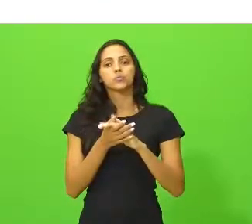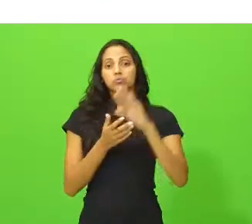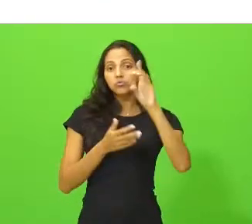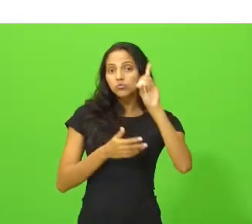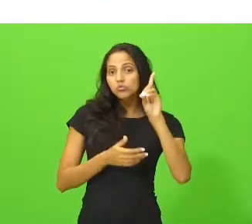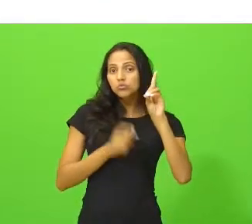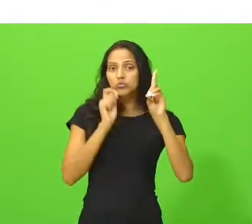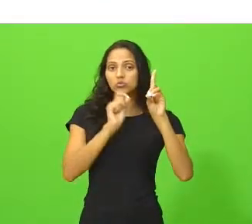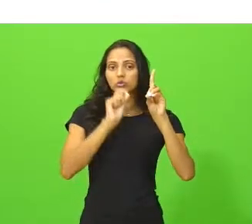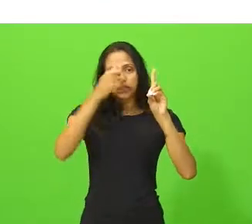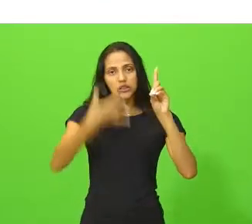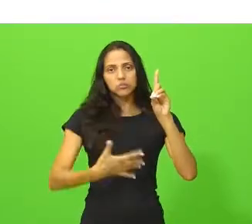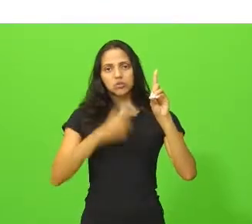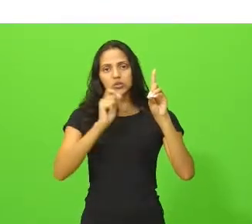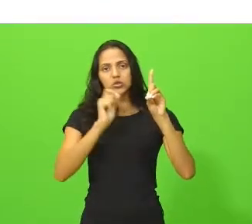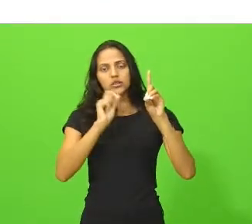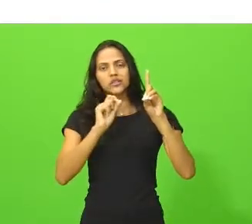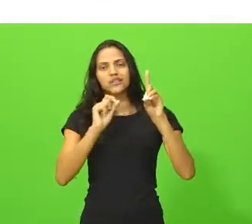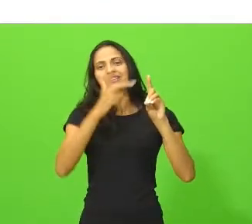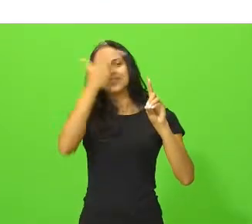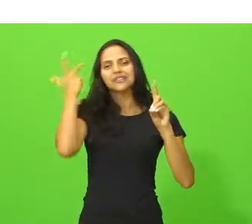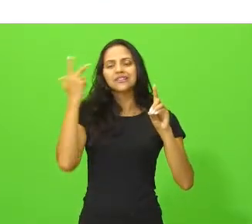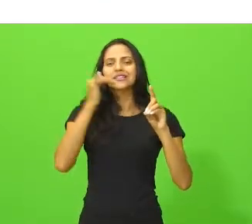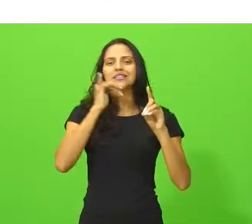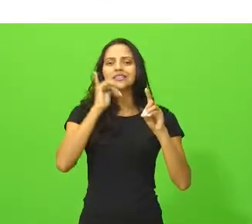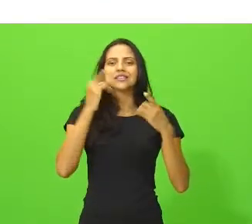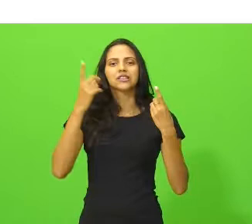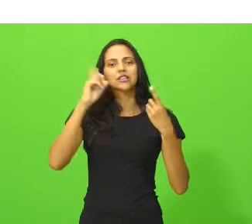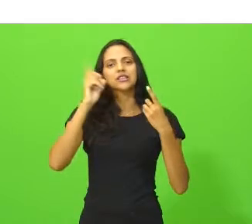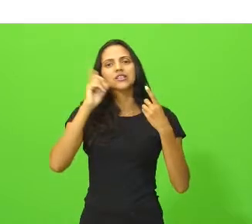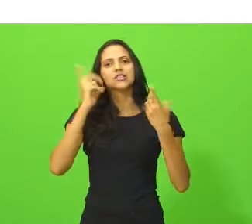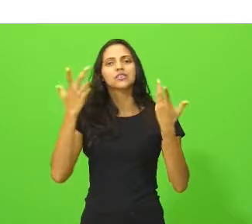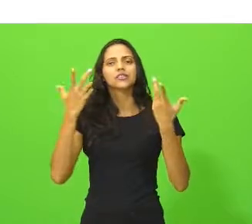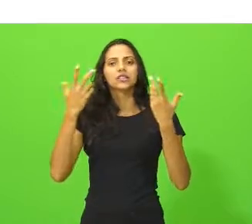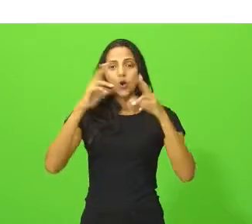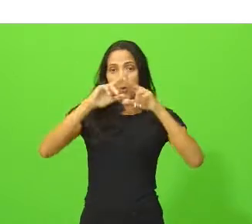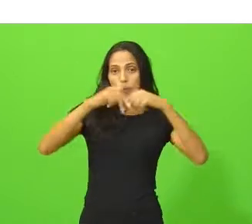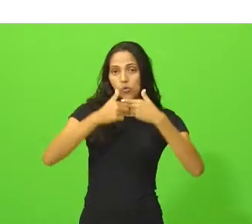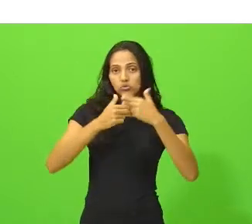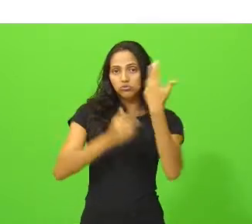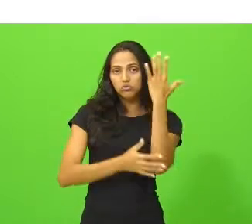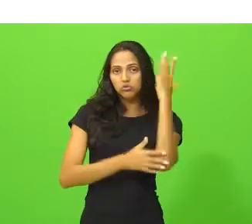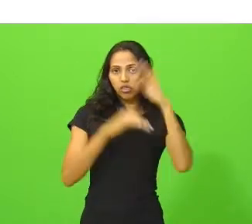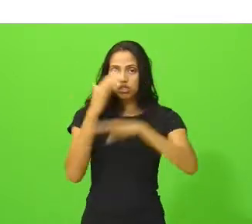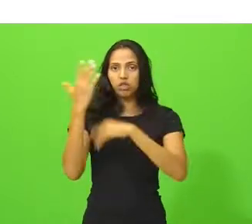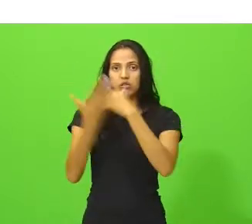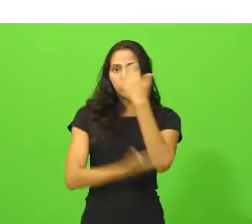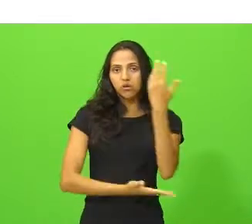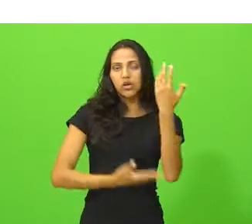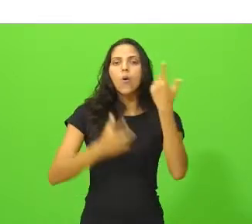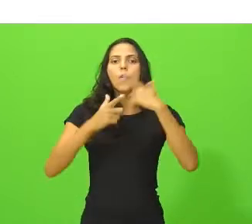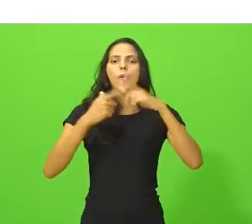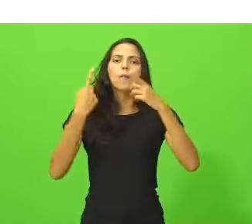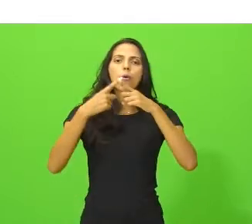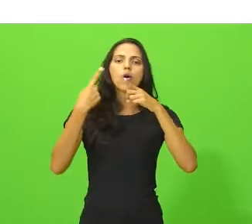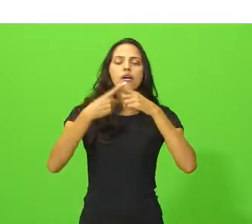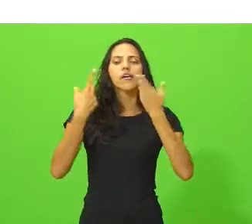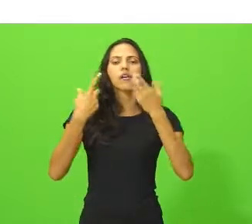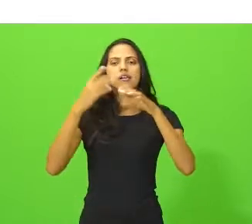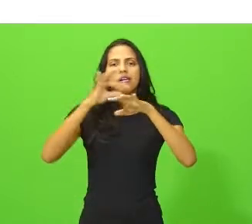A letra D diz que o superávit comercial é decorrente da exportação de carne produzida na